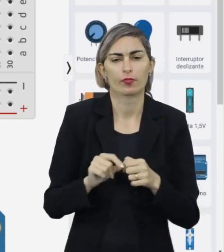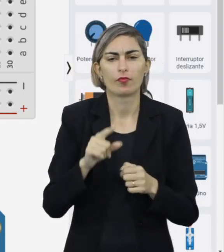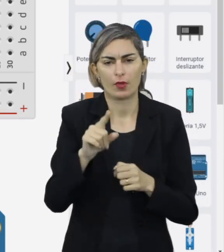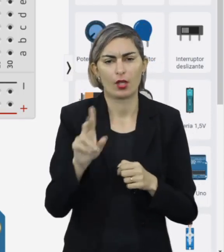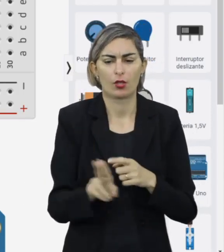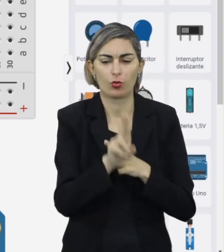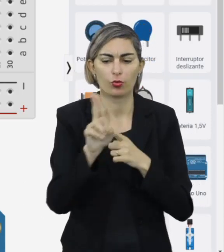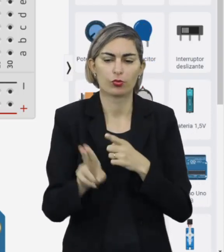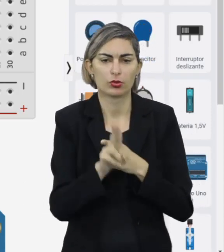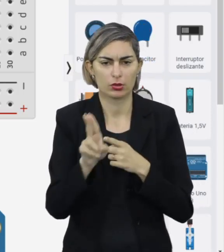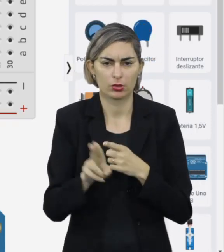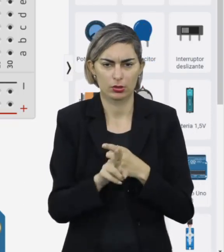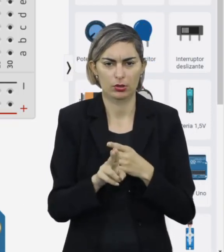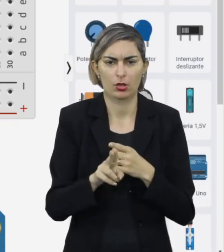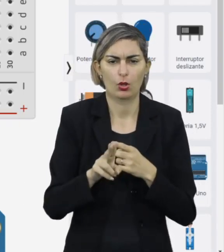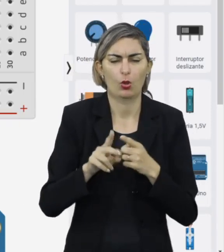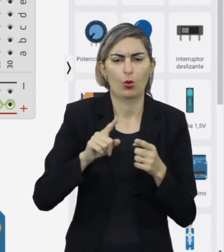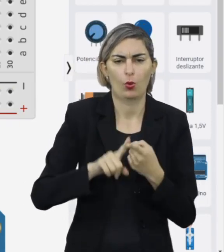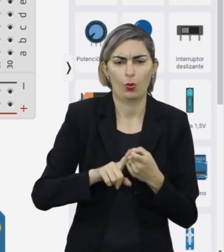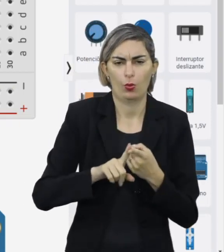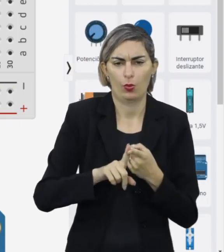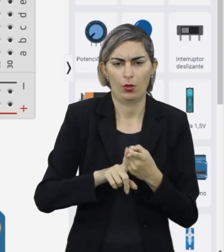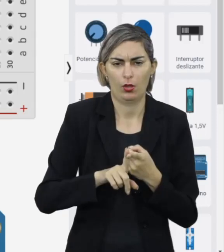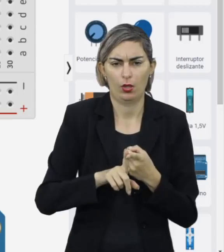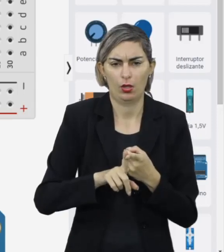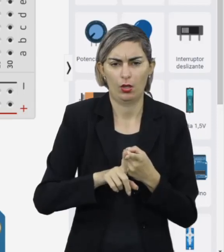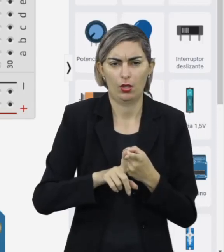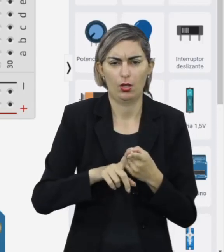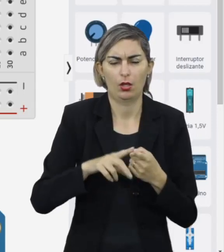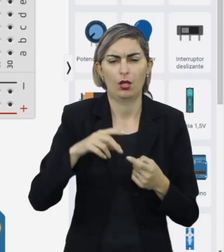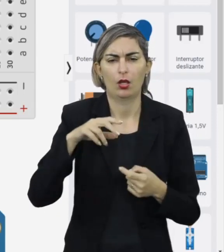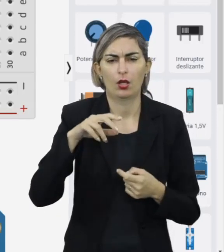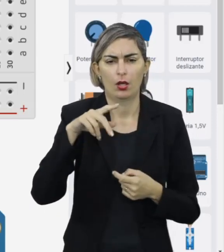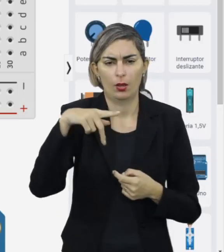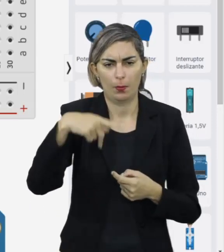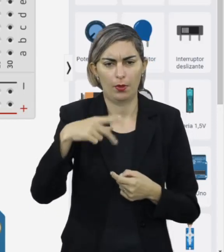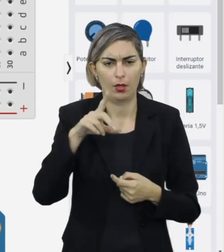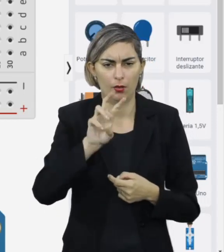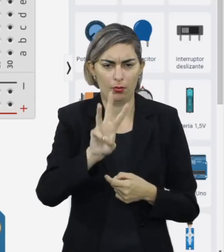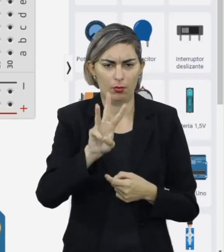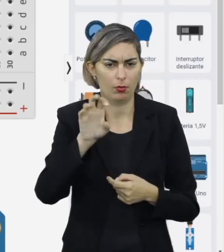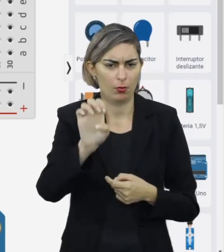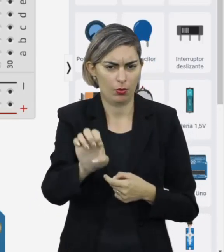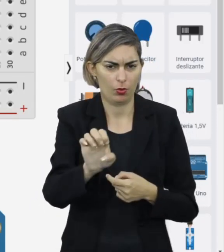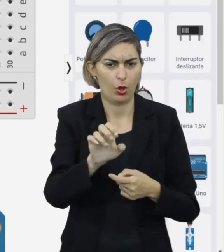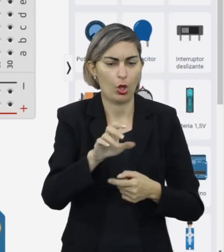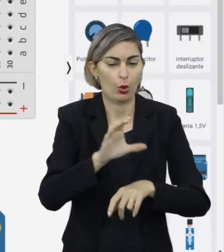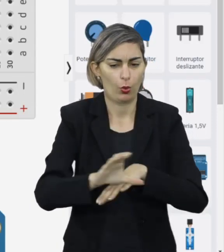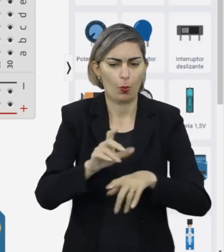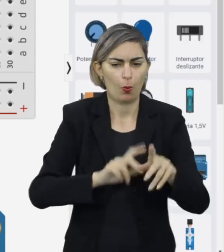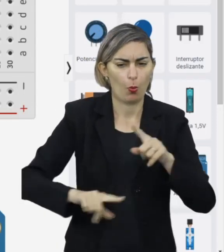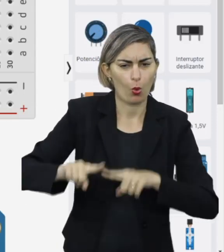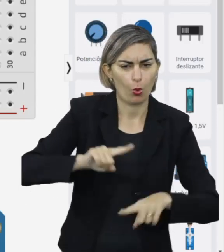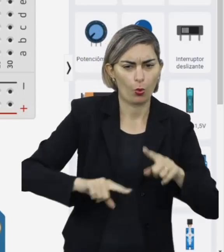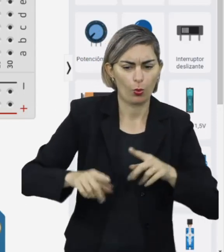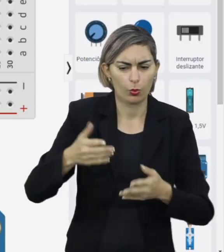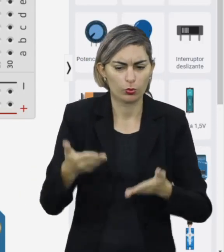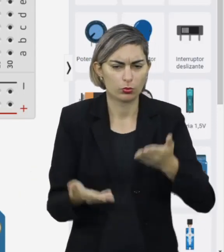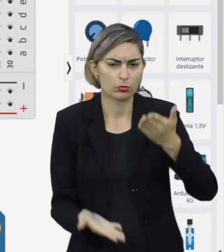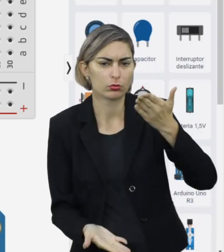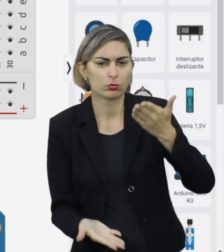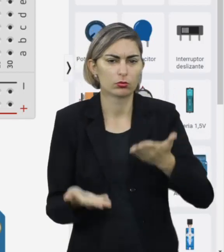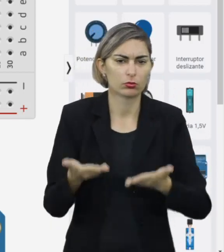isso a gente usa portas PWM, tá? Esse termo PWM é pulso com modulação, ou seja, você